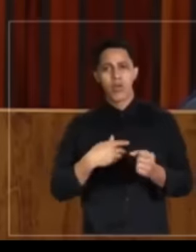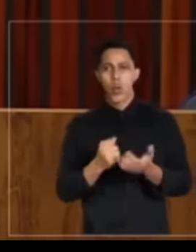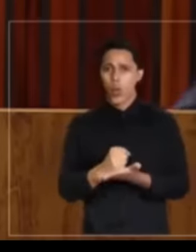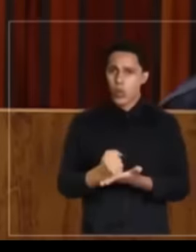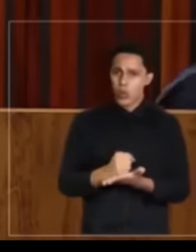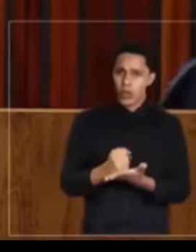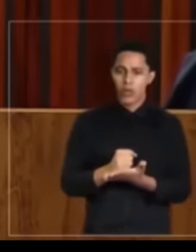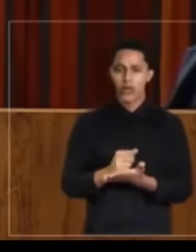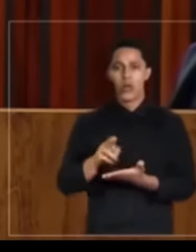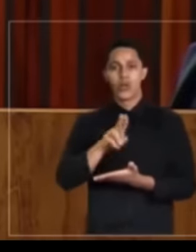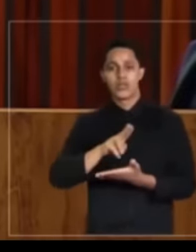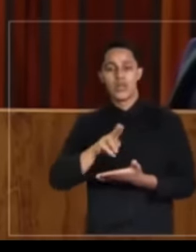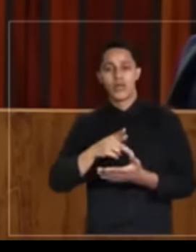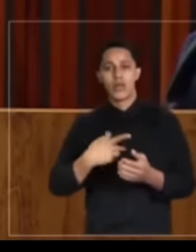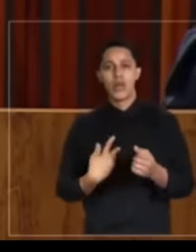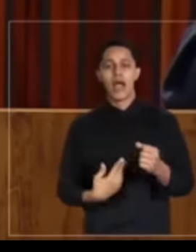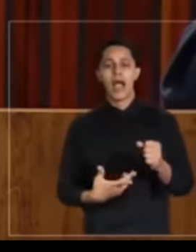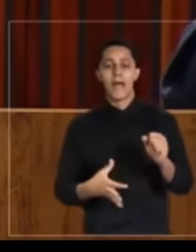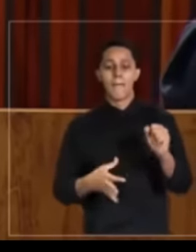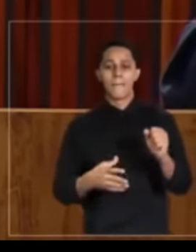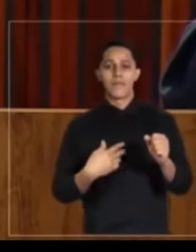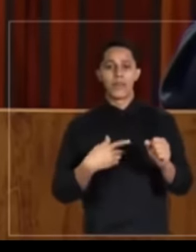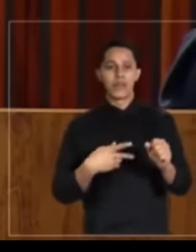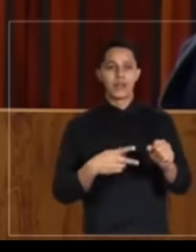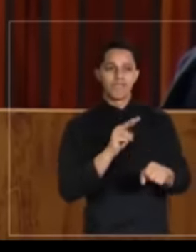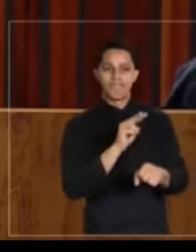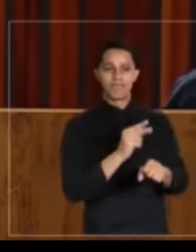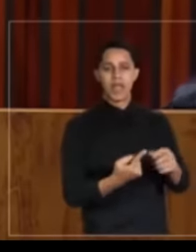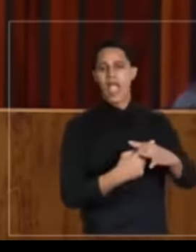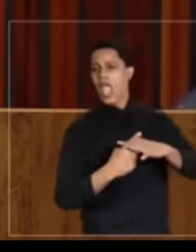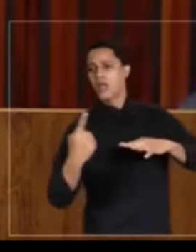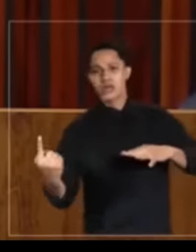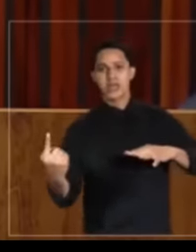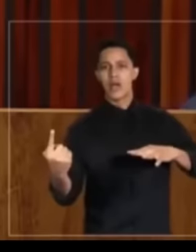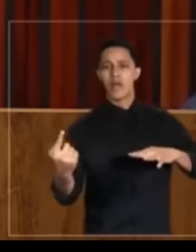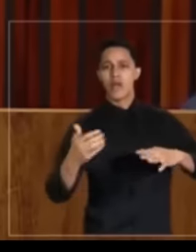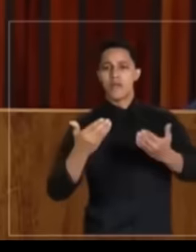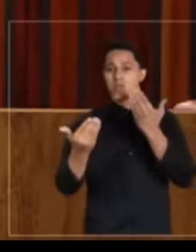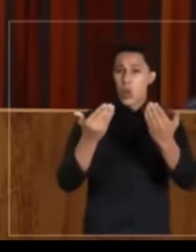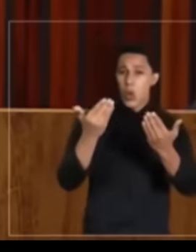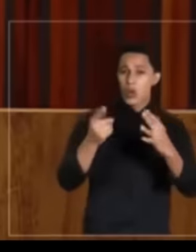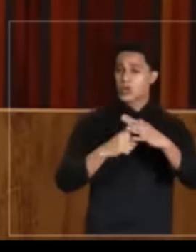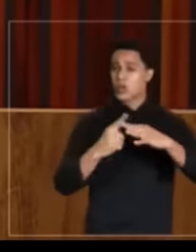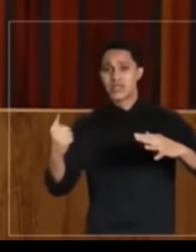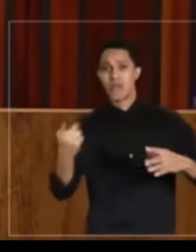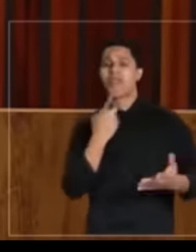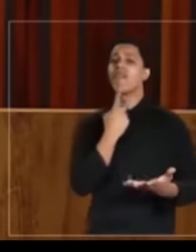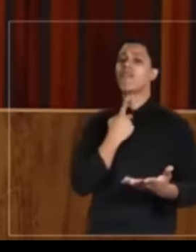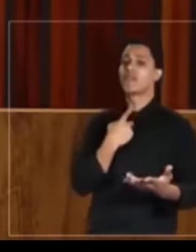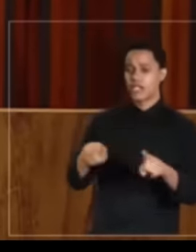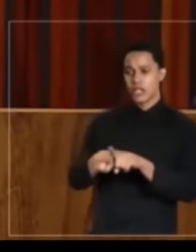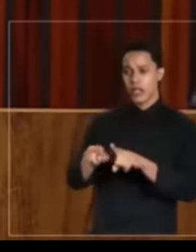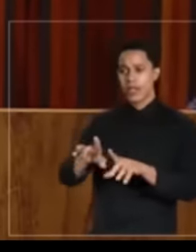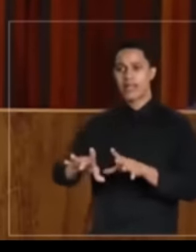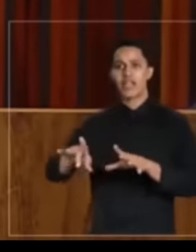nessa condição de pilotar a delação premiada de Mauro é insustentável